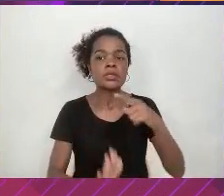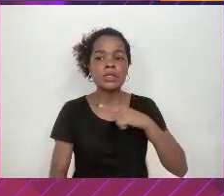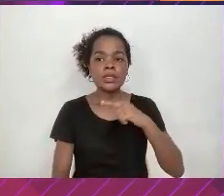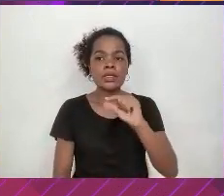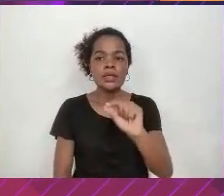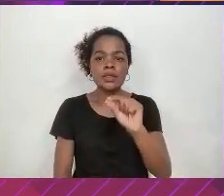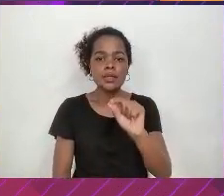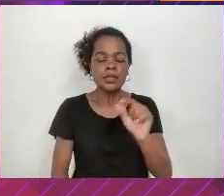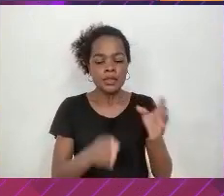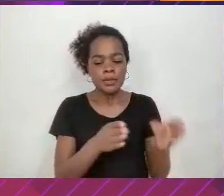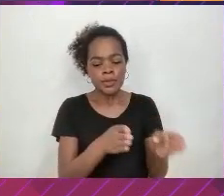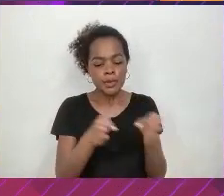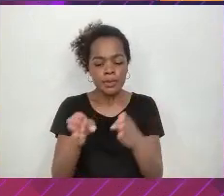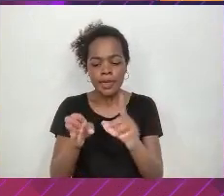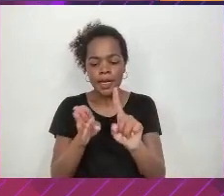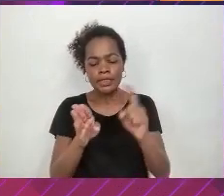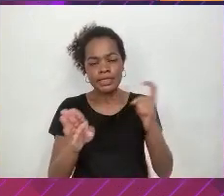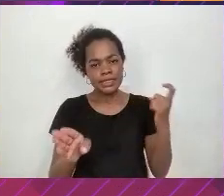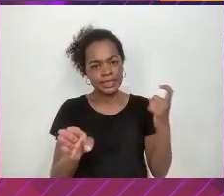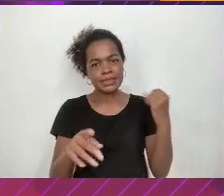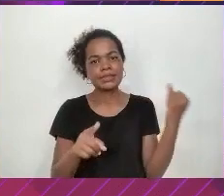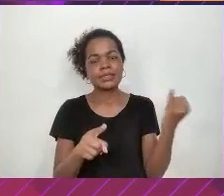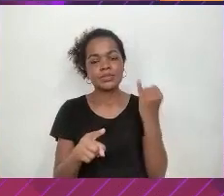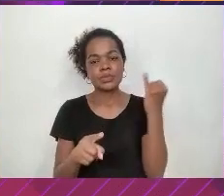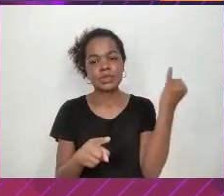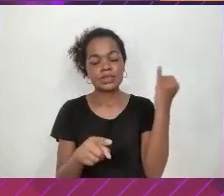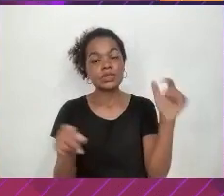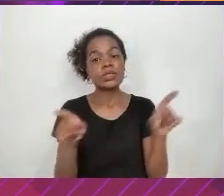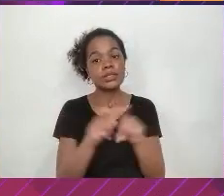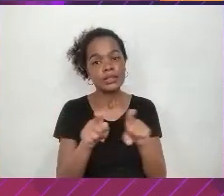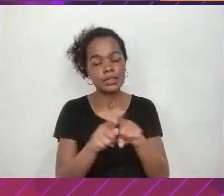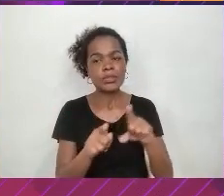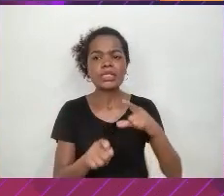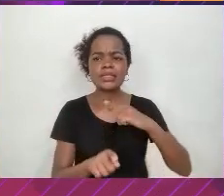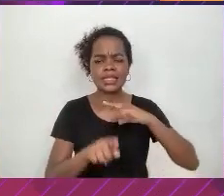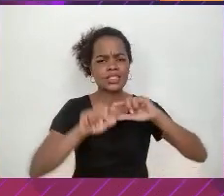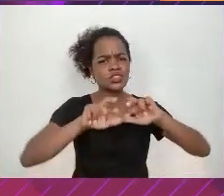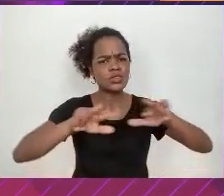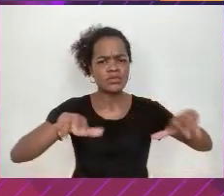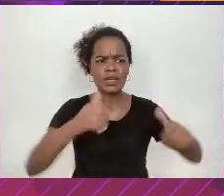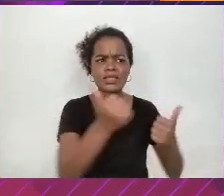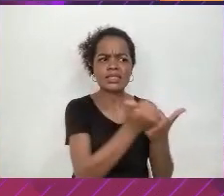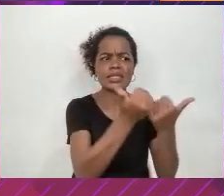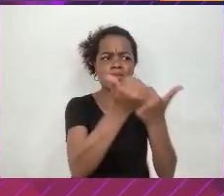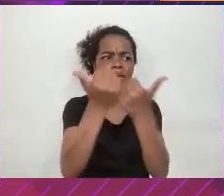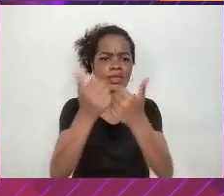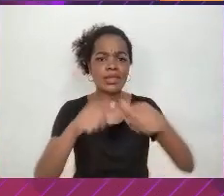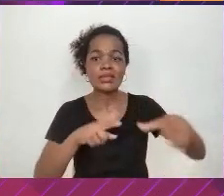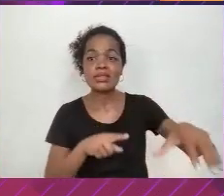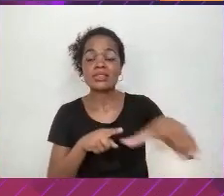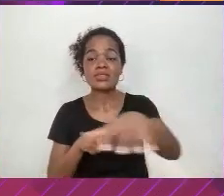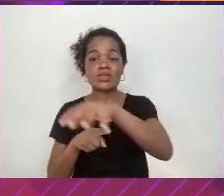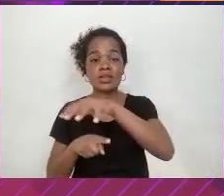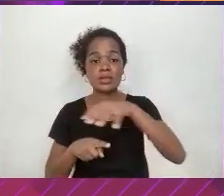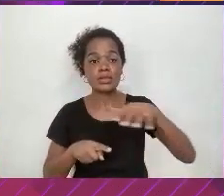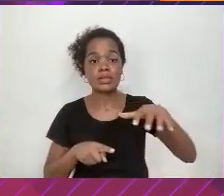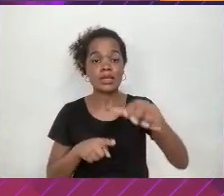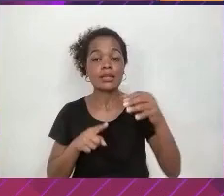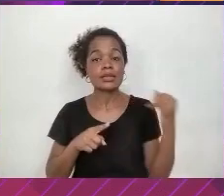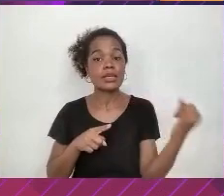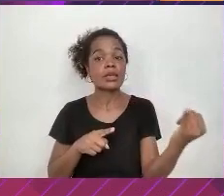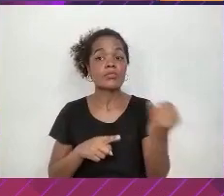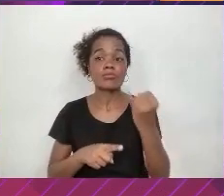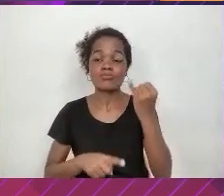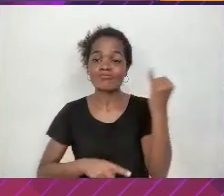parte anterior. E, querendo ou não, a gente tem muitas dependências de outras áreas. E a importância da qualidade